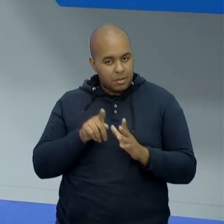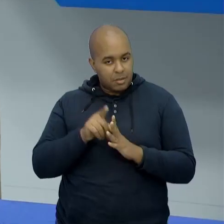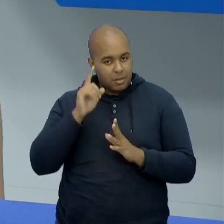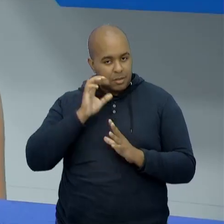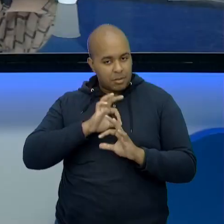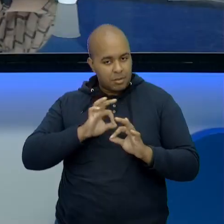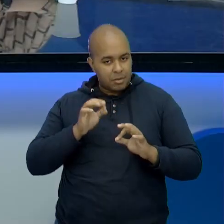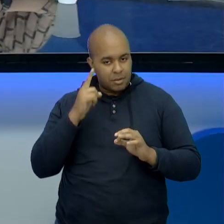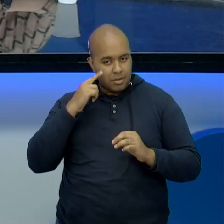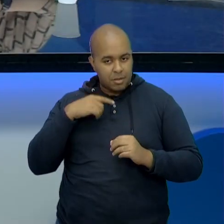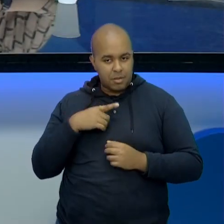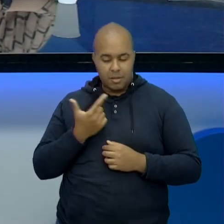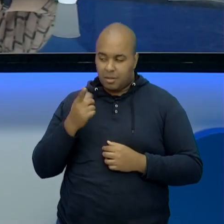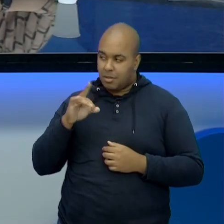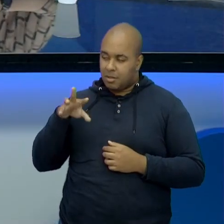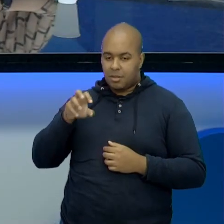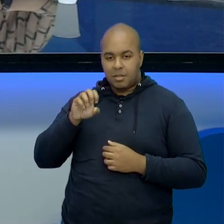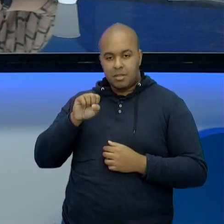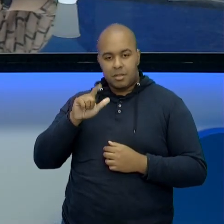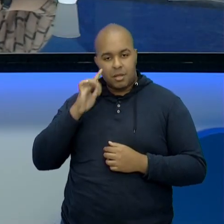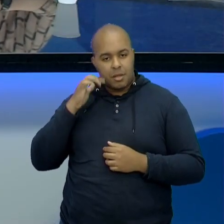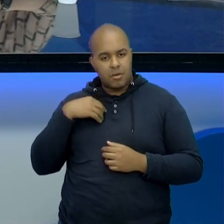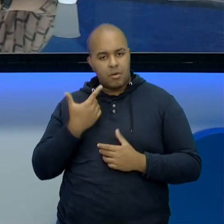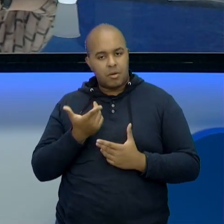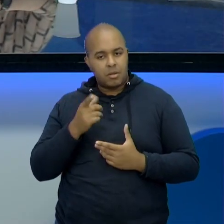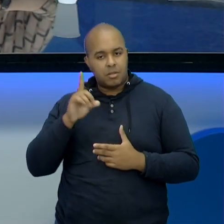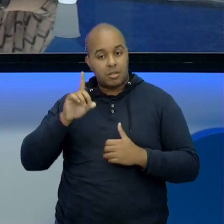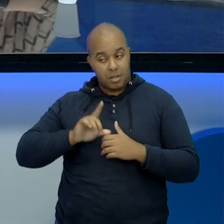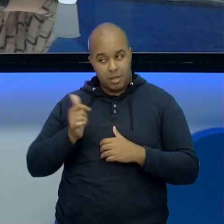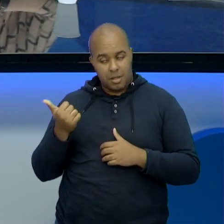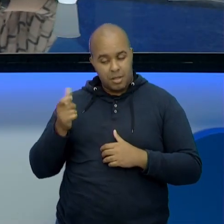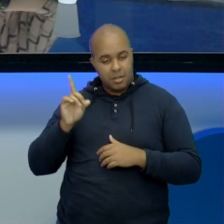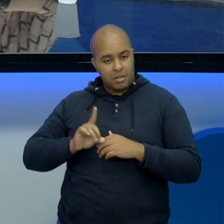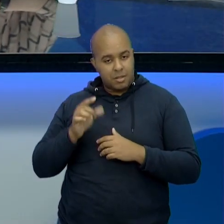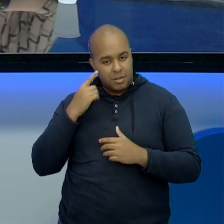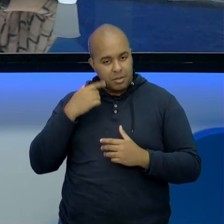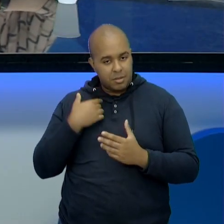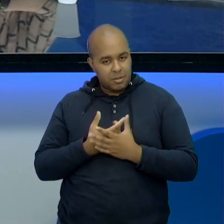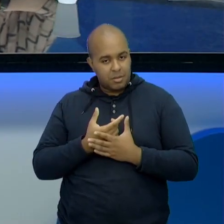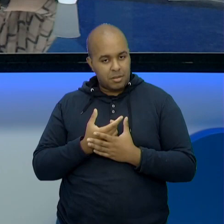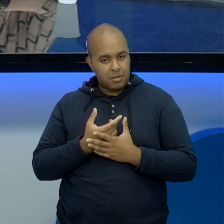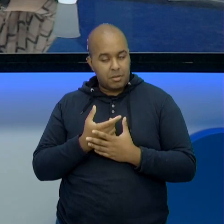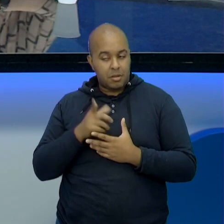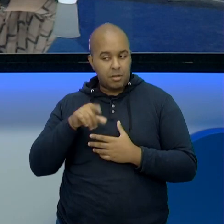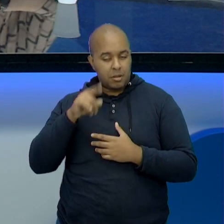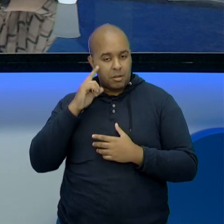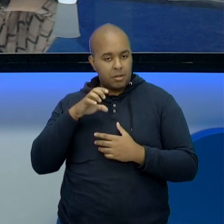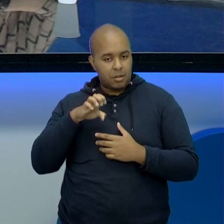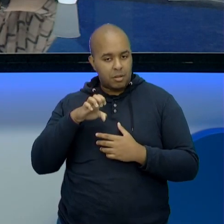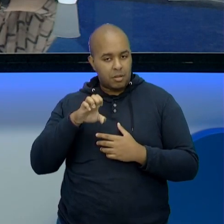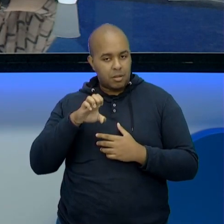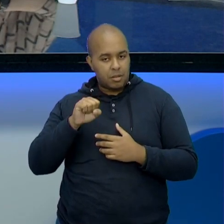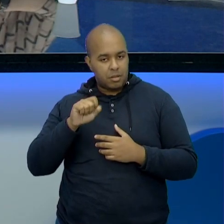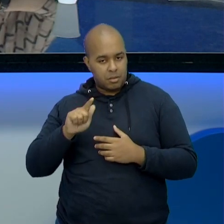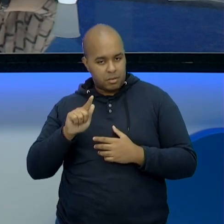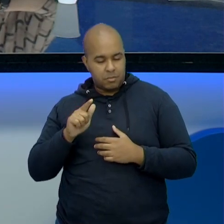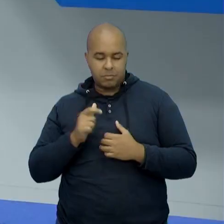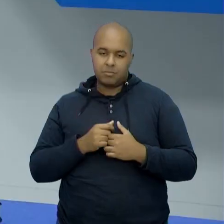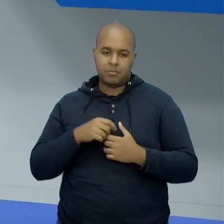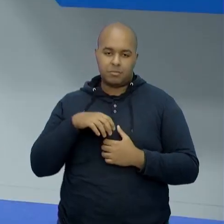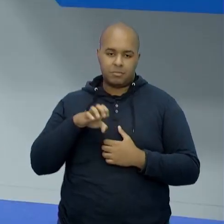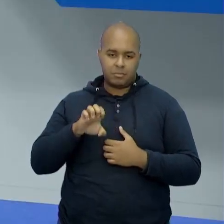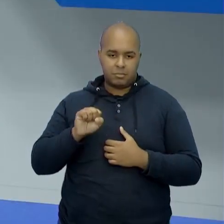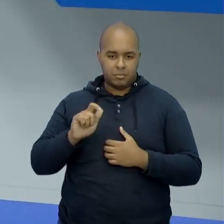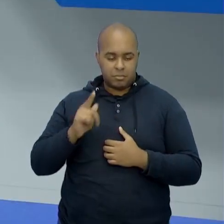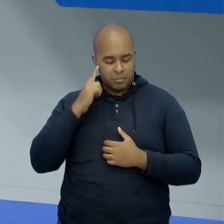Denise Saboia, que é, como é mesmo? A diretora da Deloitte Brasil de ESG. Seja